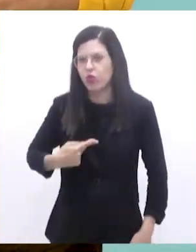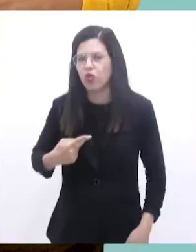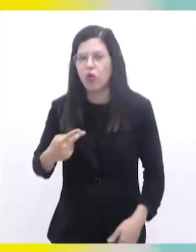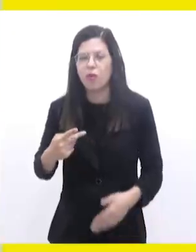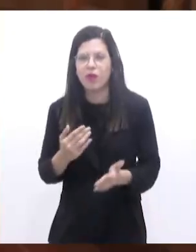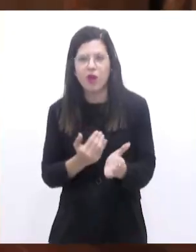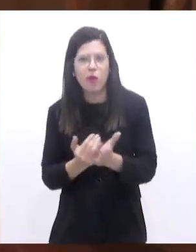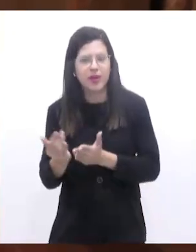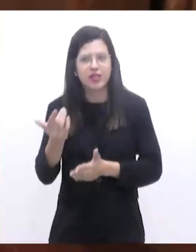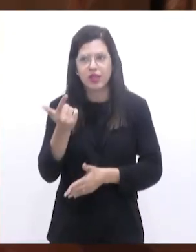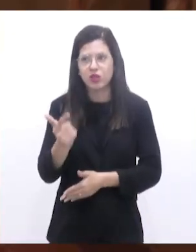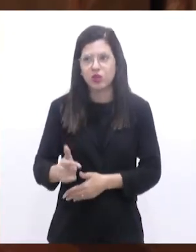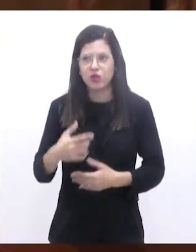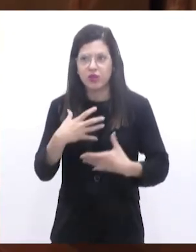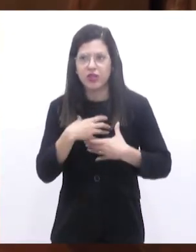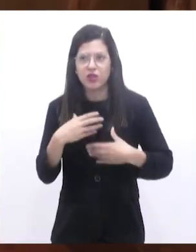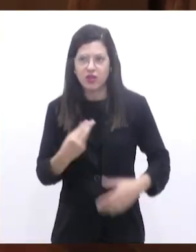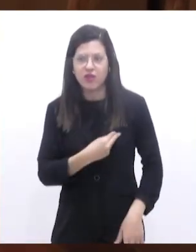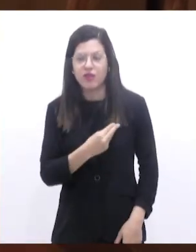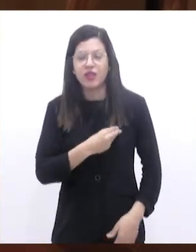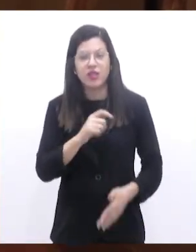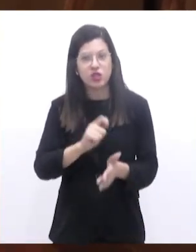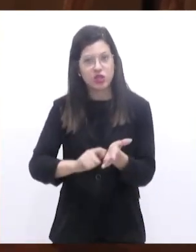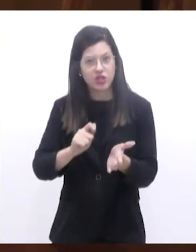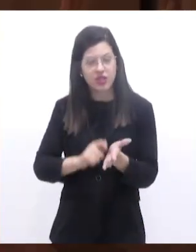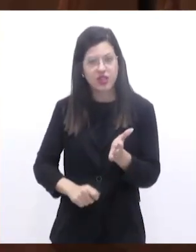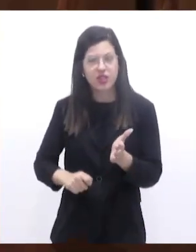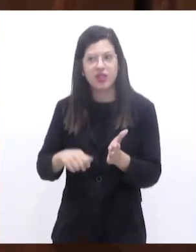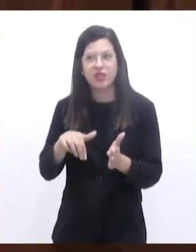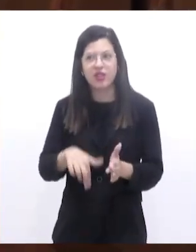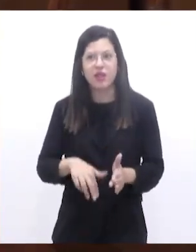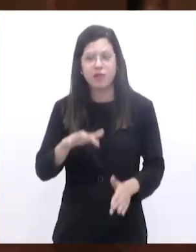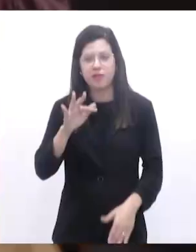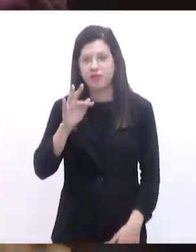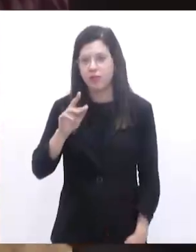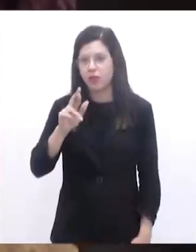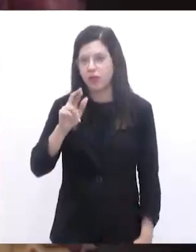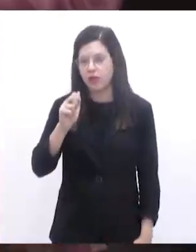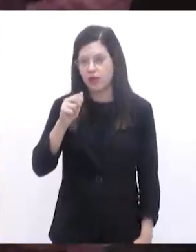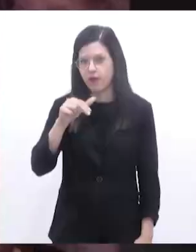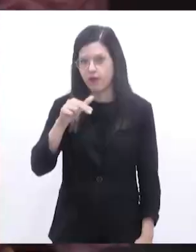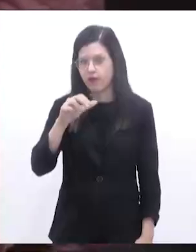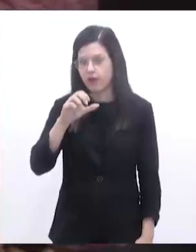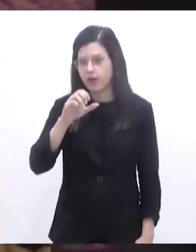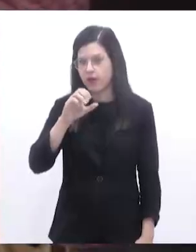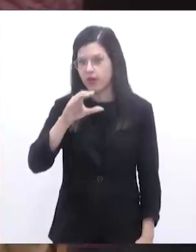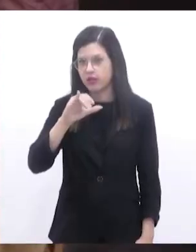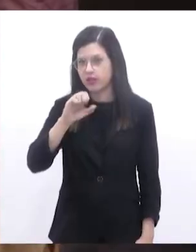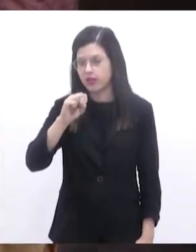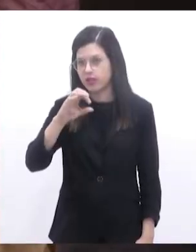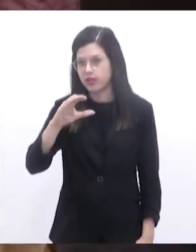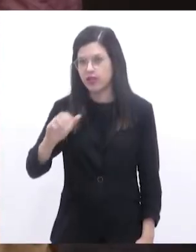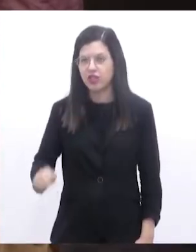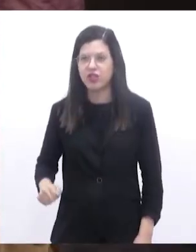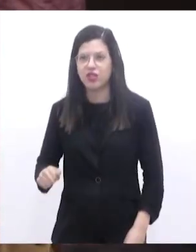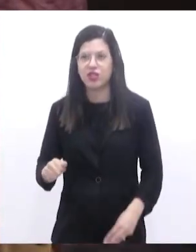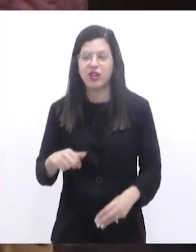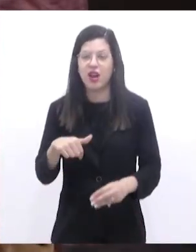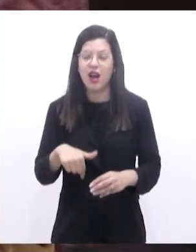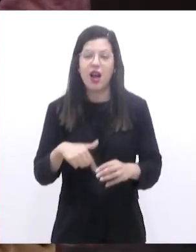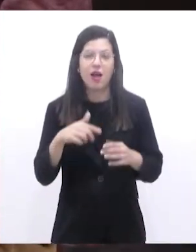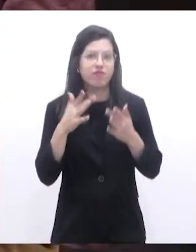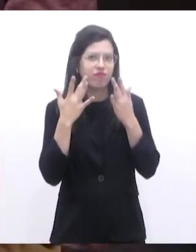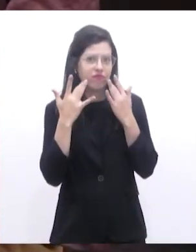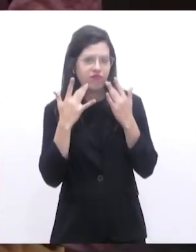para a vida. Escrita e protagonizada por Francisca Queiroz e com Cláudio Gabriel no elenco, a peça trata